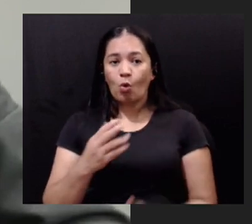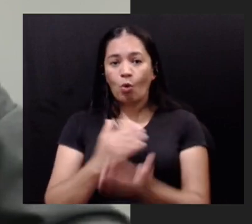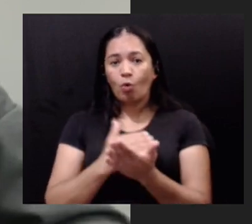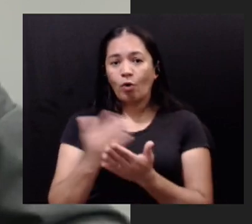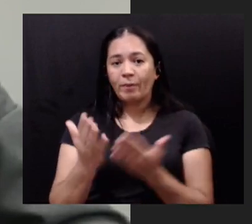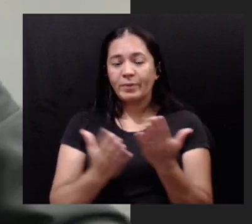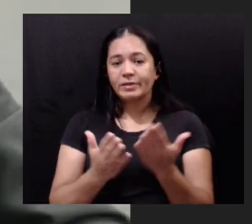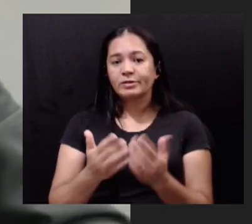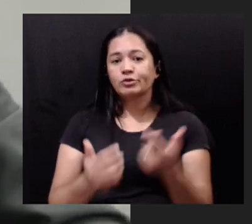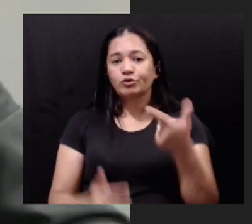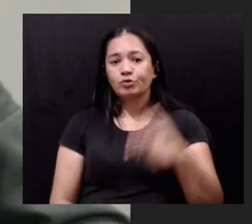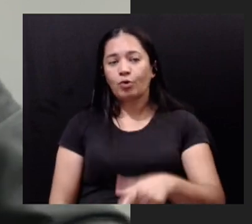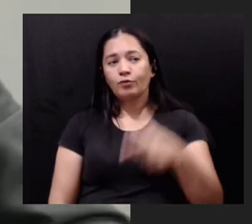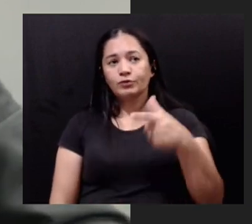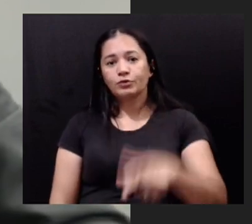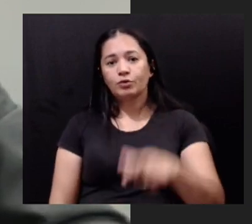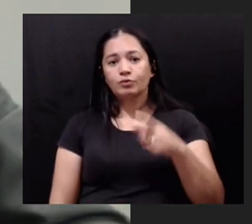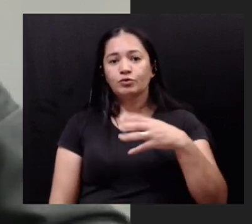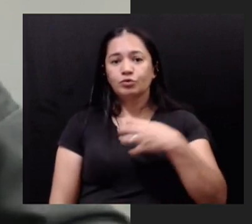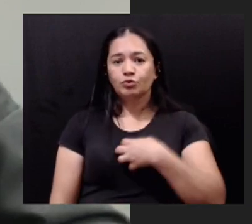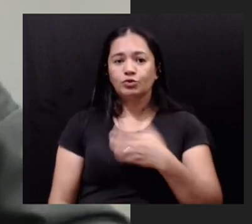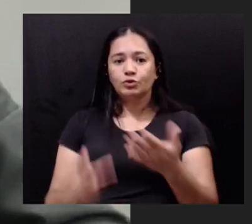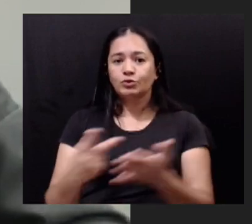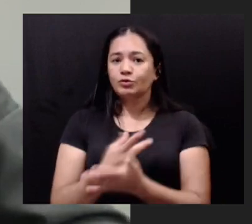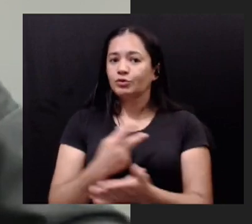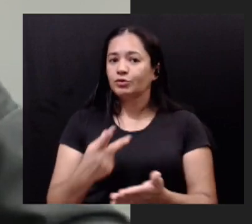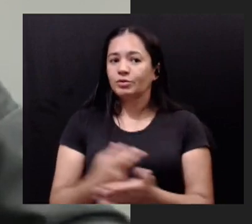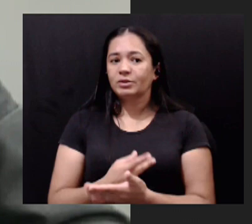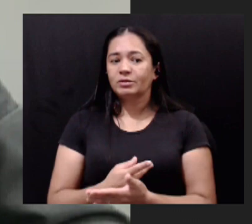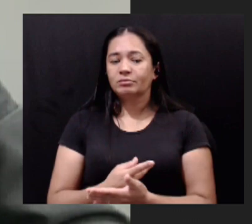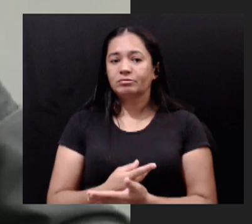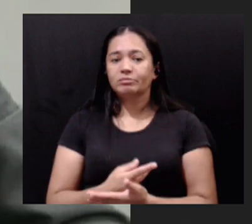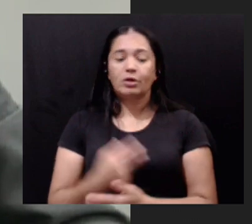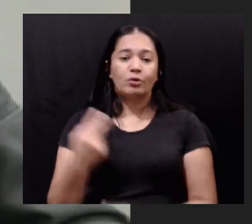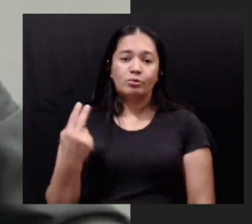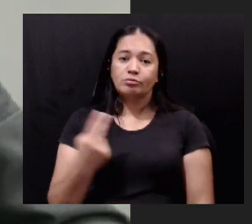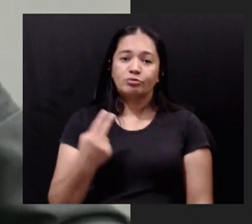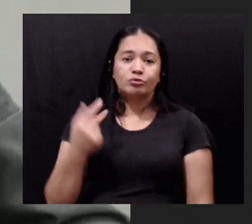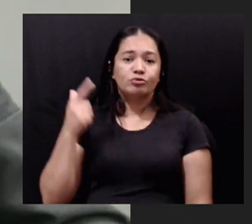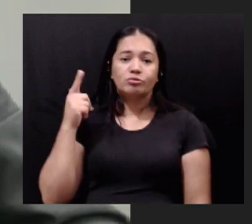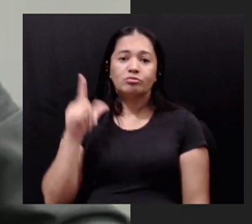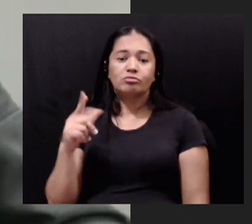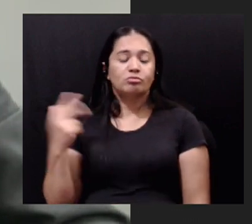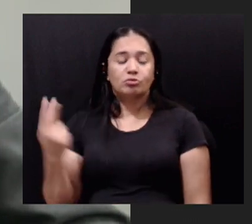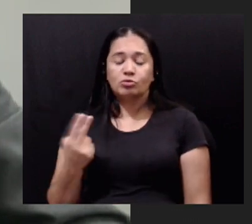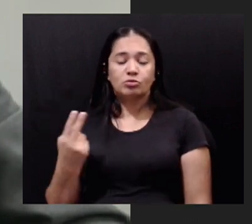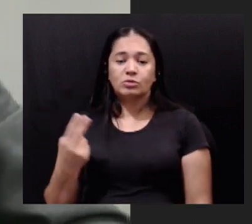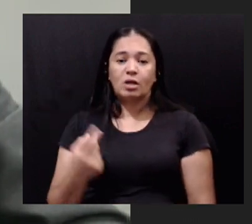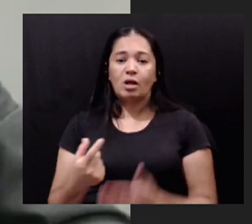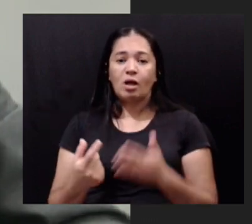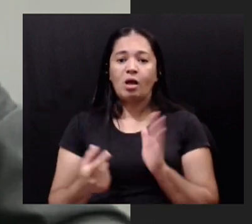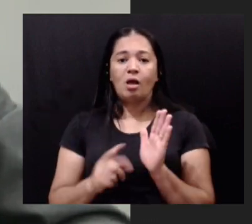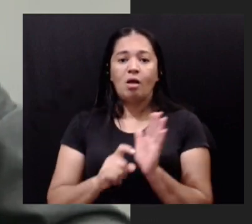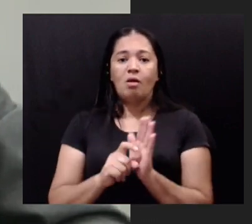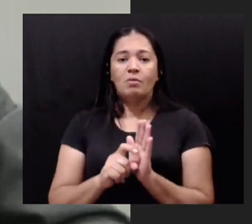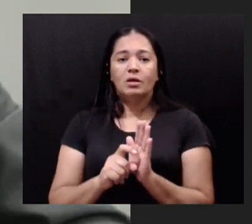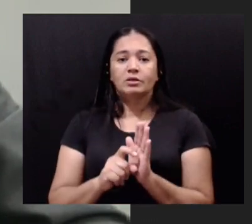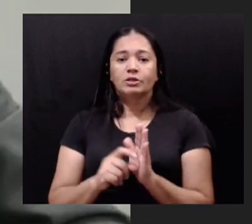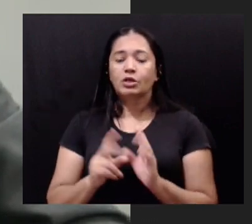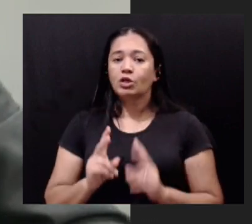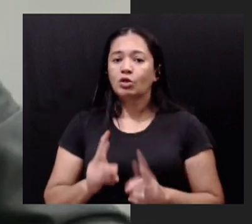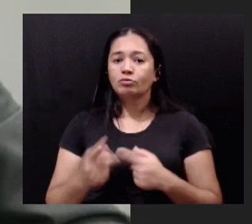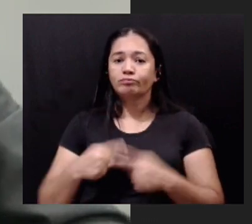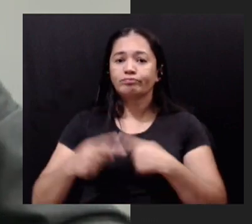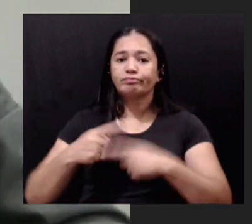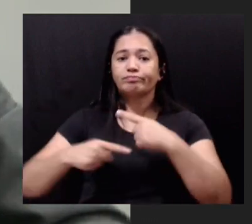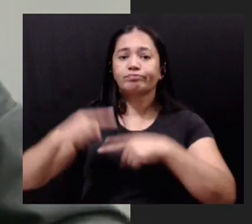de forma incorreta, a gente acaba não conseguindo matar, né, a bactéria, ou a bactéria vai desenvolvendo resistência